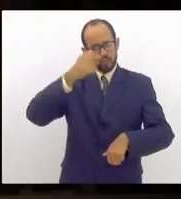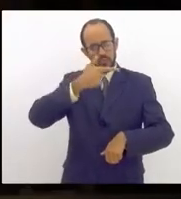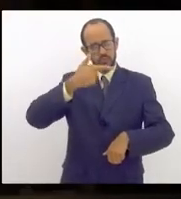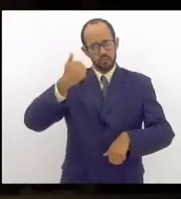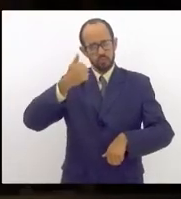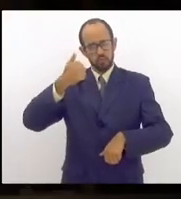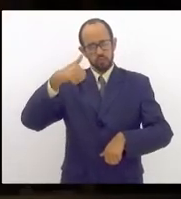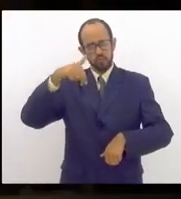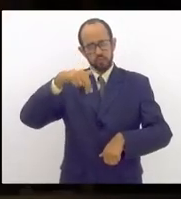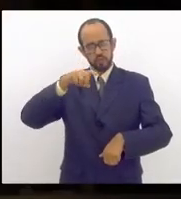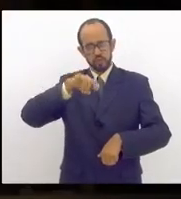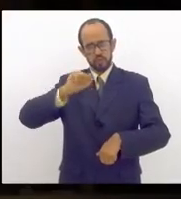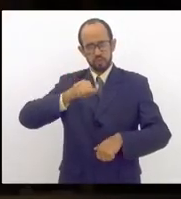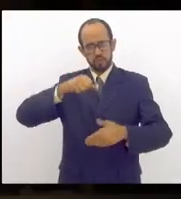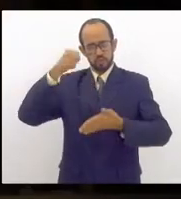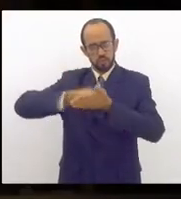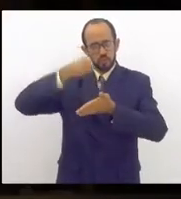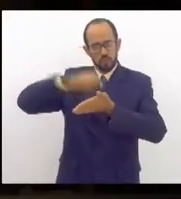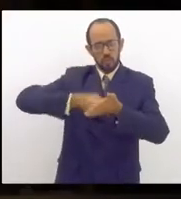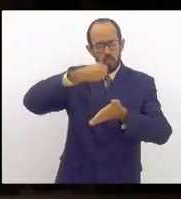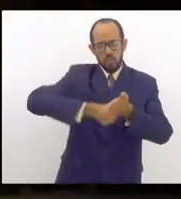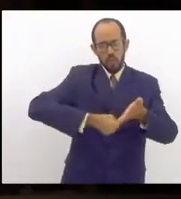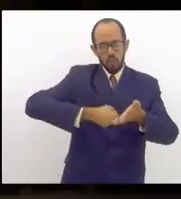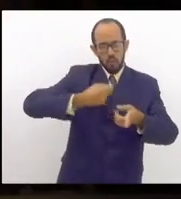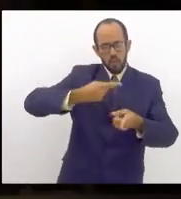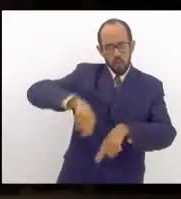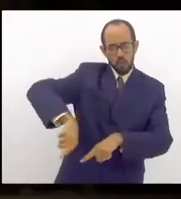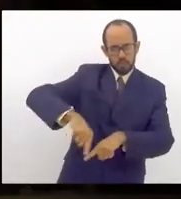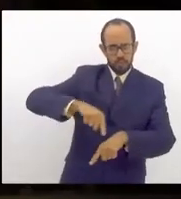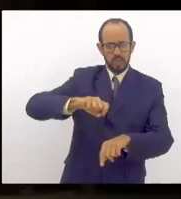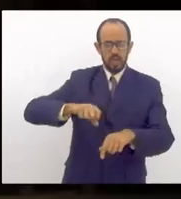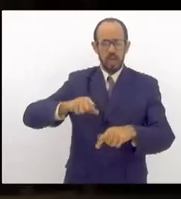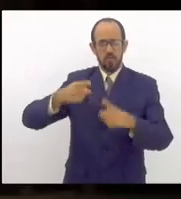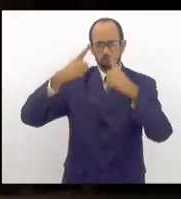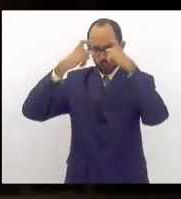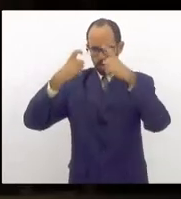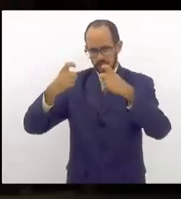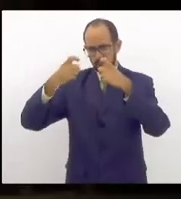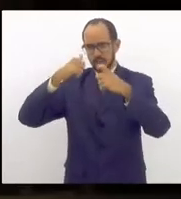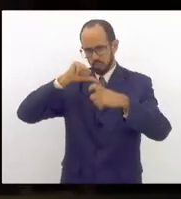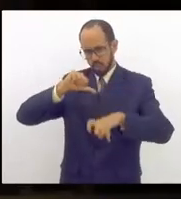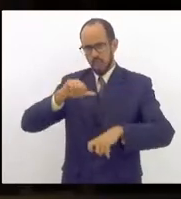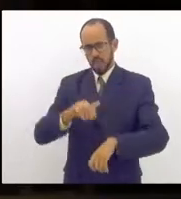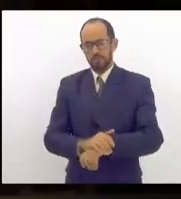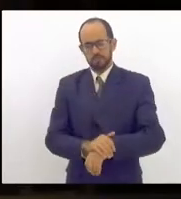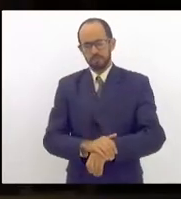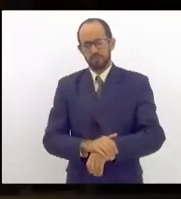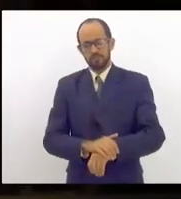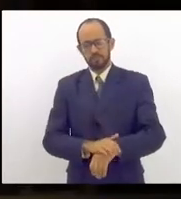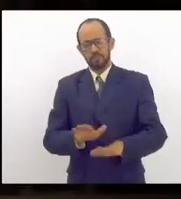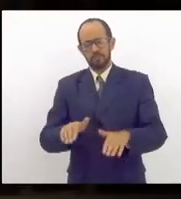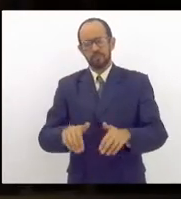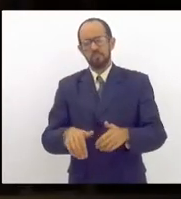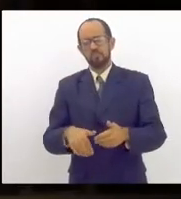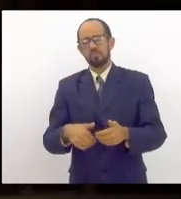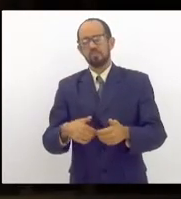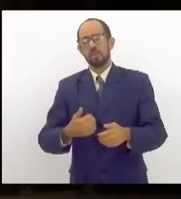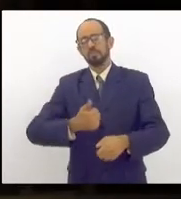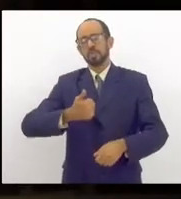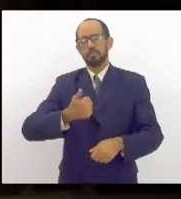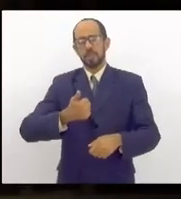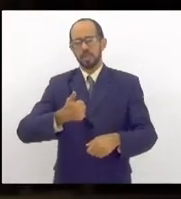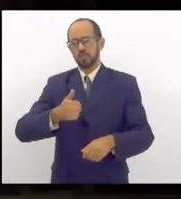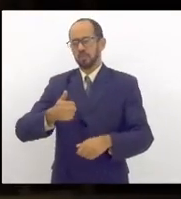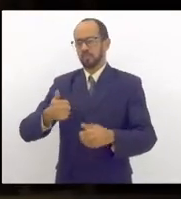também de ativismo de Combate à violência contra a mulher faça o destaque desses dois momentos né primeiro por